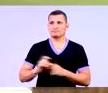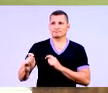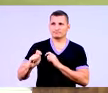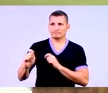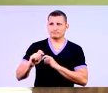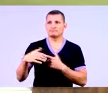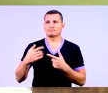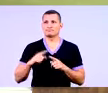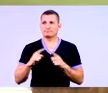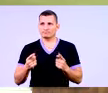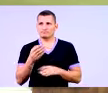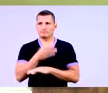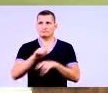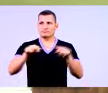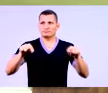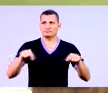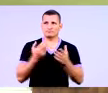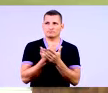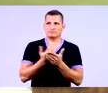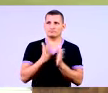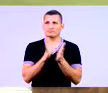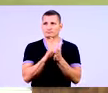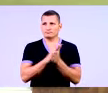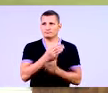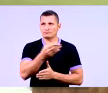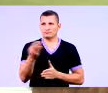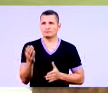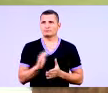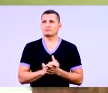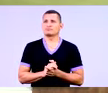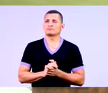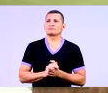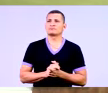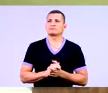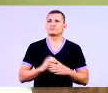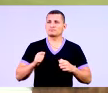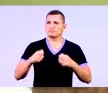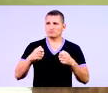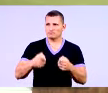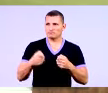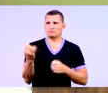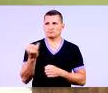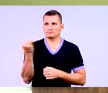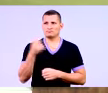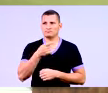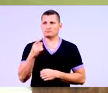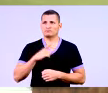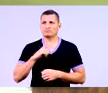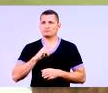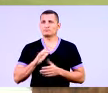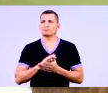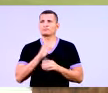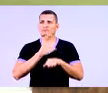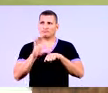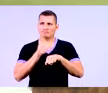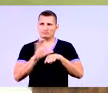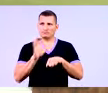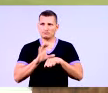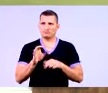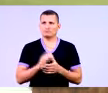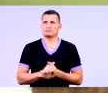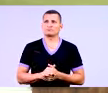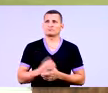para a sala de aula eu queria dar os parabéns pela determinação pela importância que vocês estão dando ao curso e queria deixar